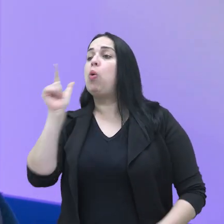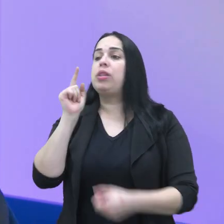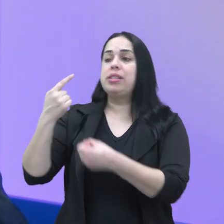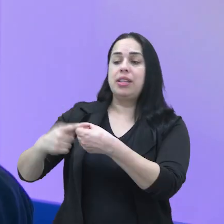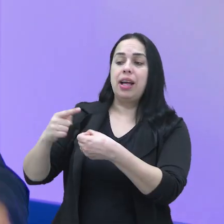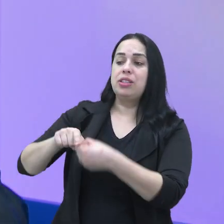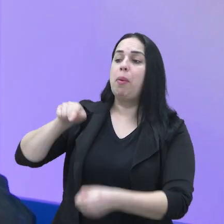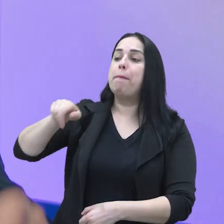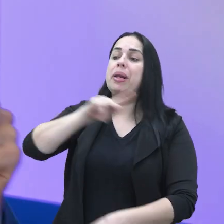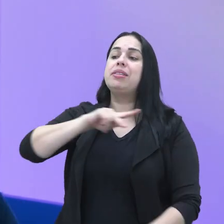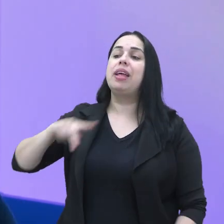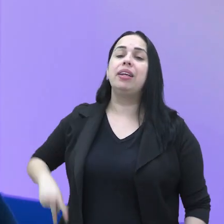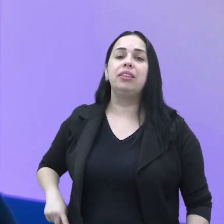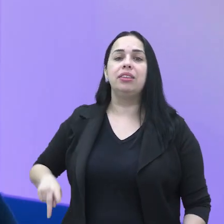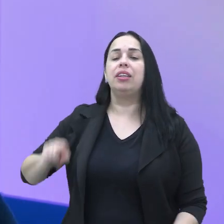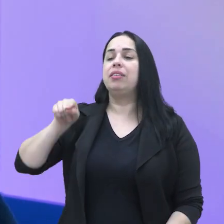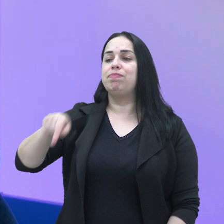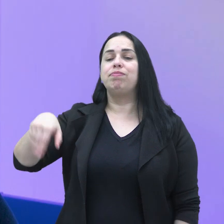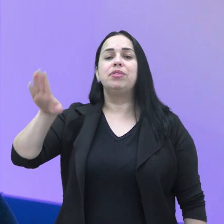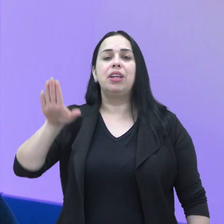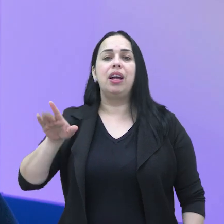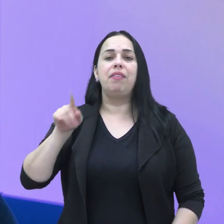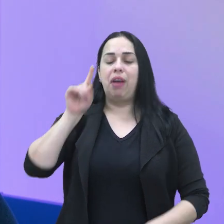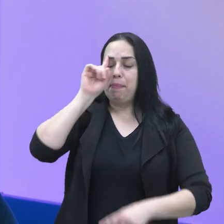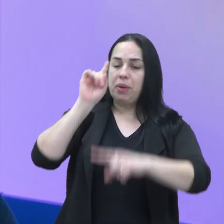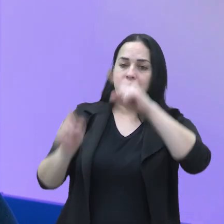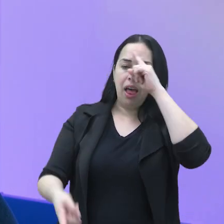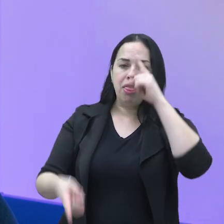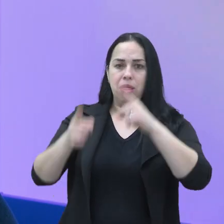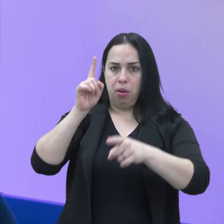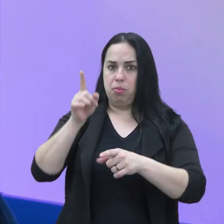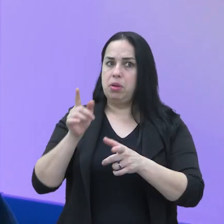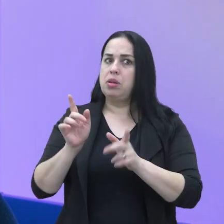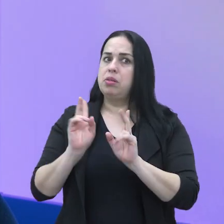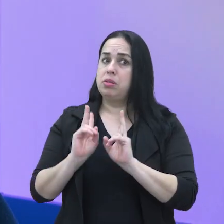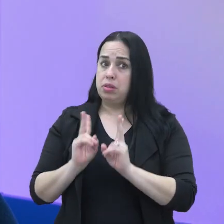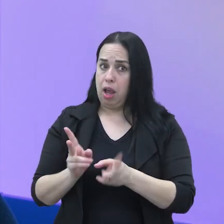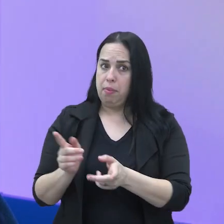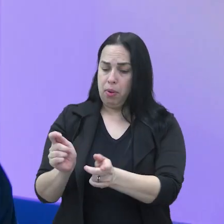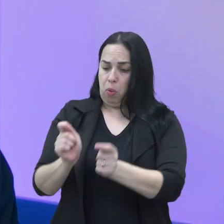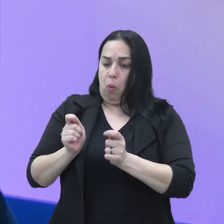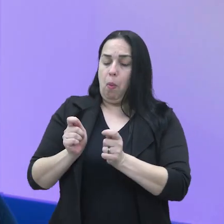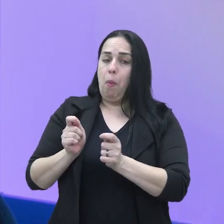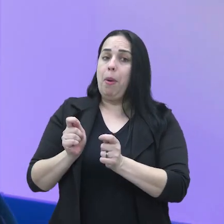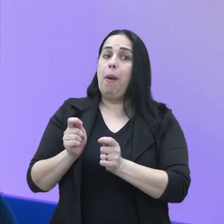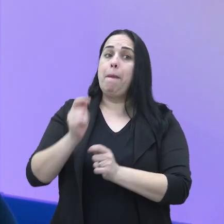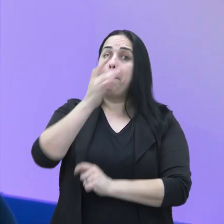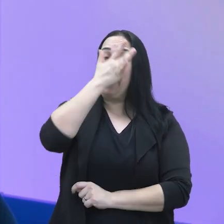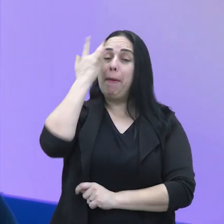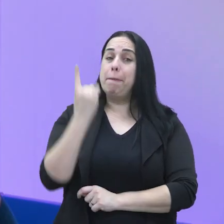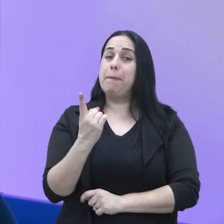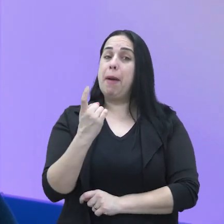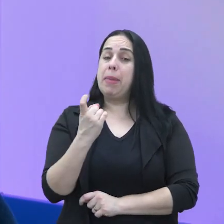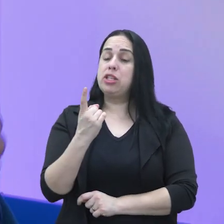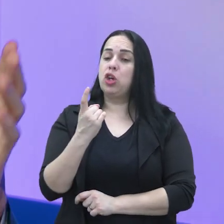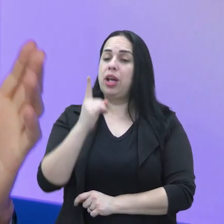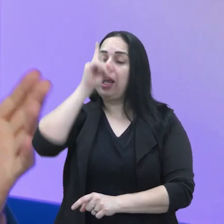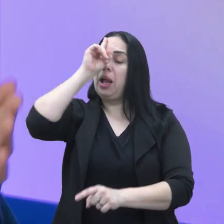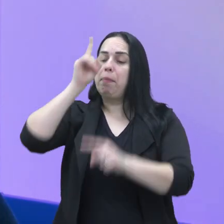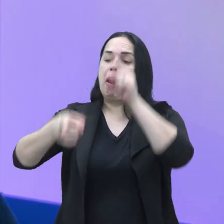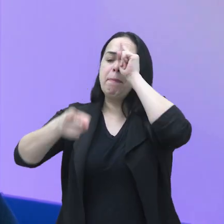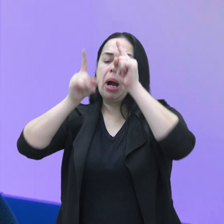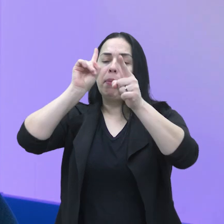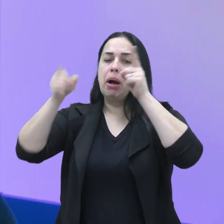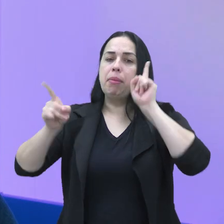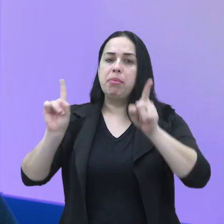cidade o presidente municipal é o ciclano. Então eles vão comandando com mão de ferro, uma pessoa só que tem esse poder em cima